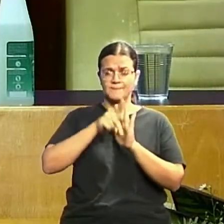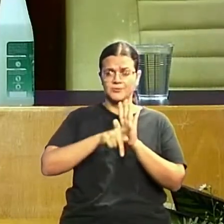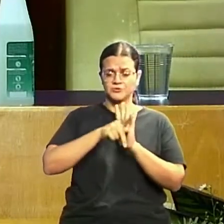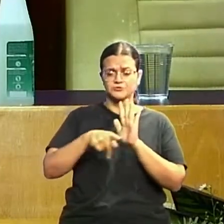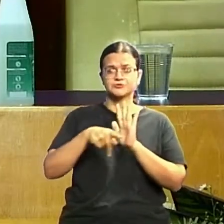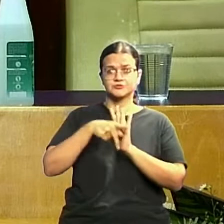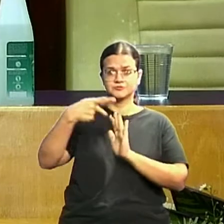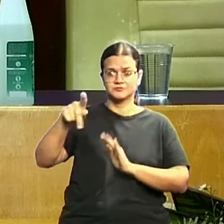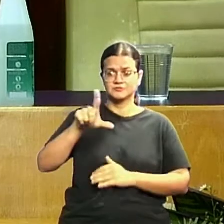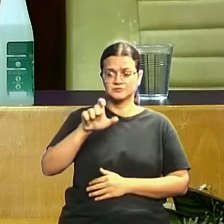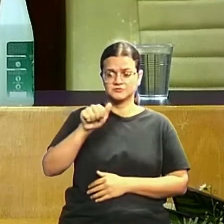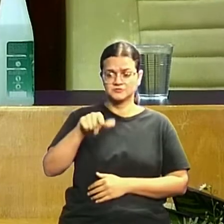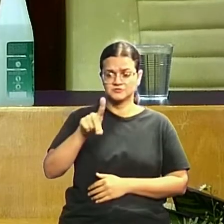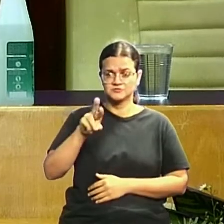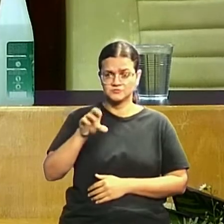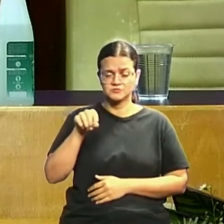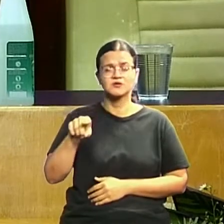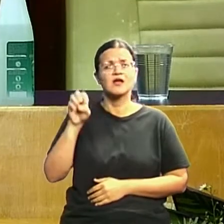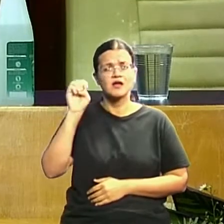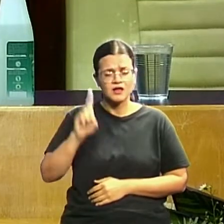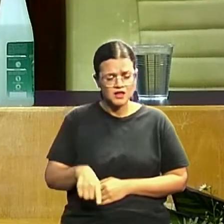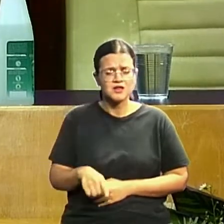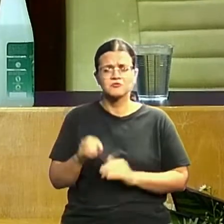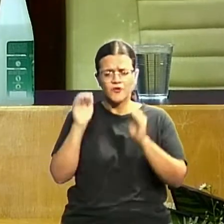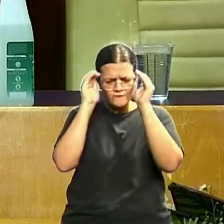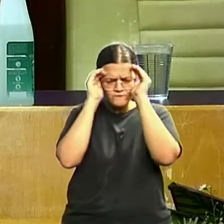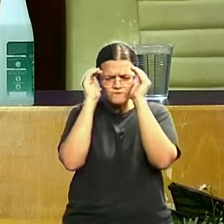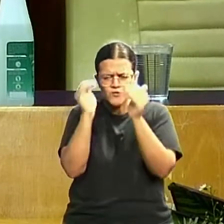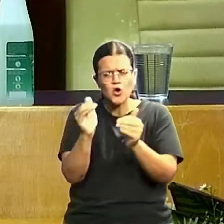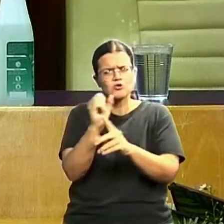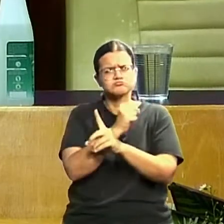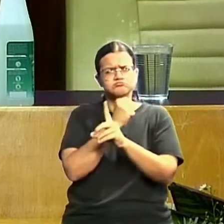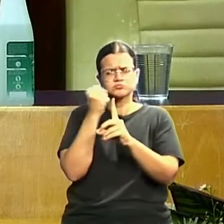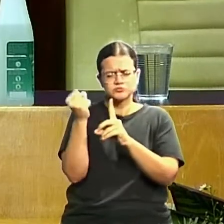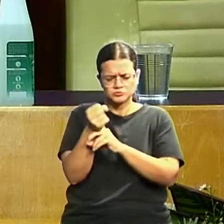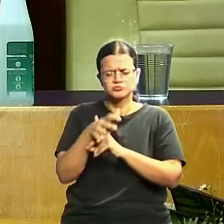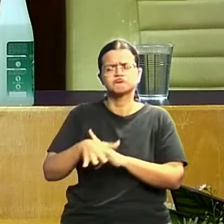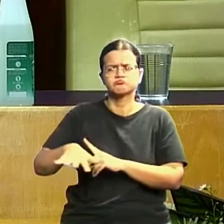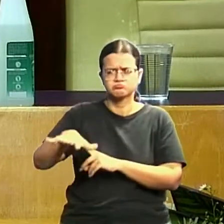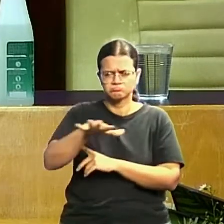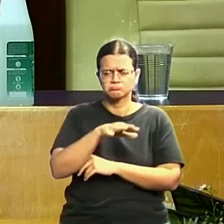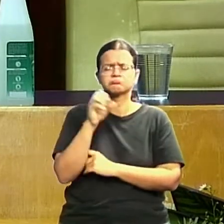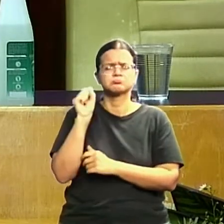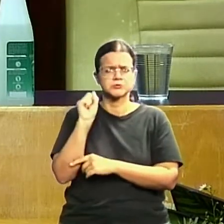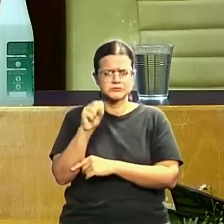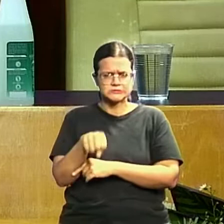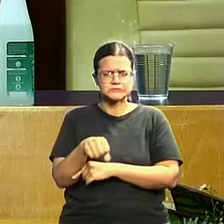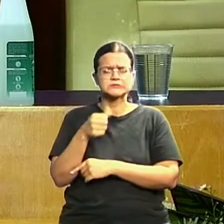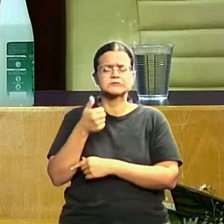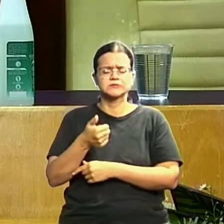Leandro Senna, extremamente social, e